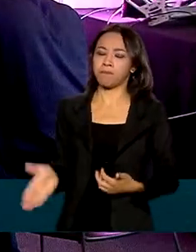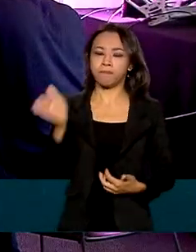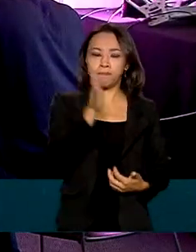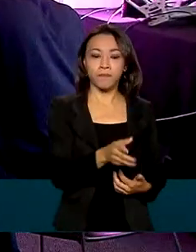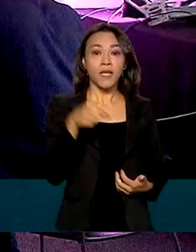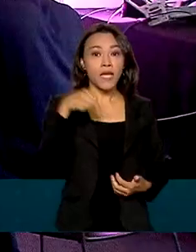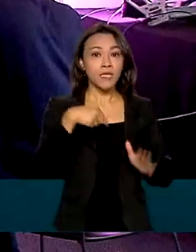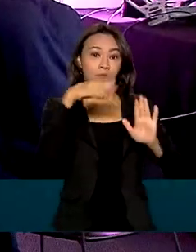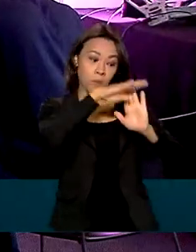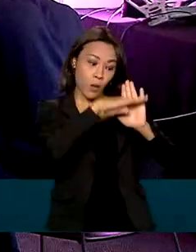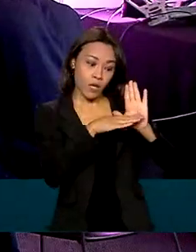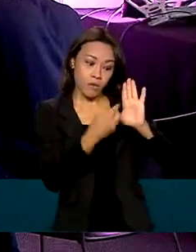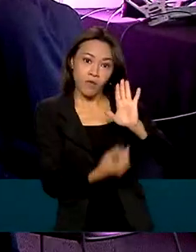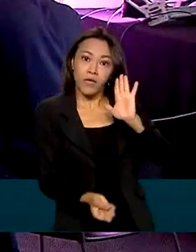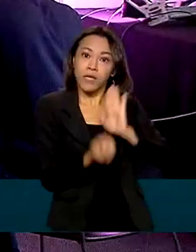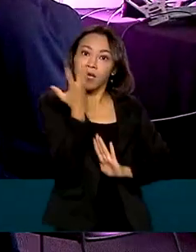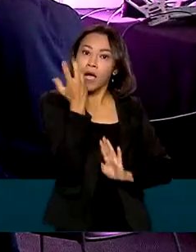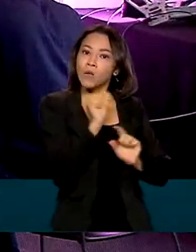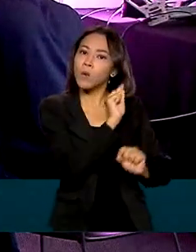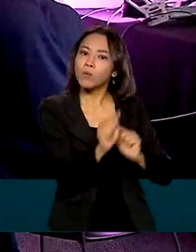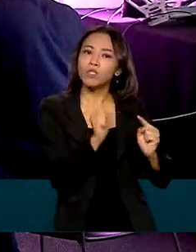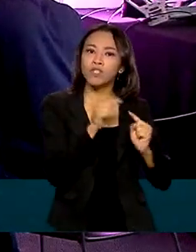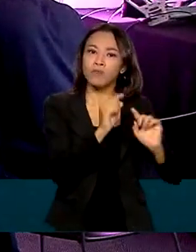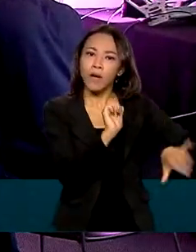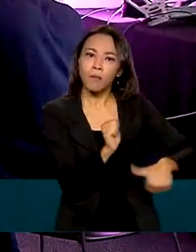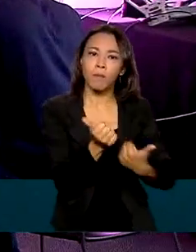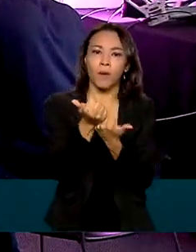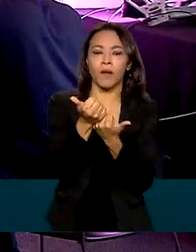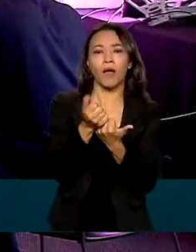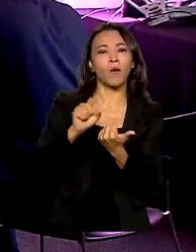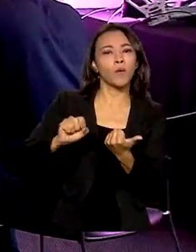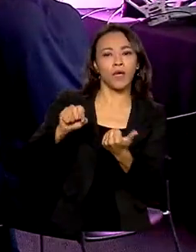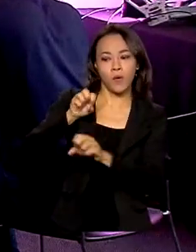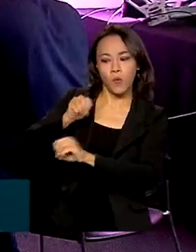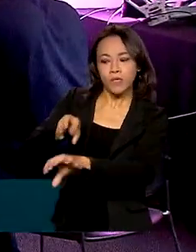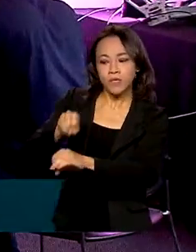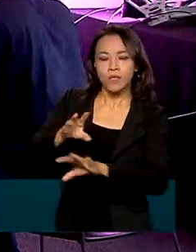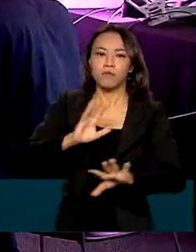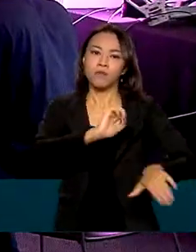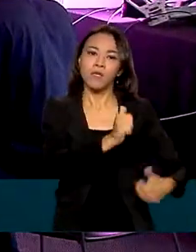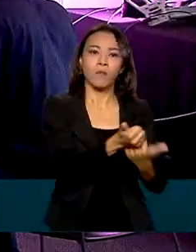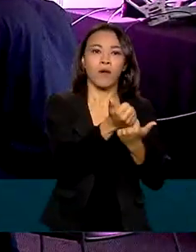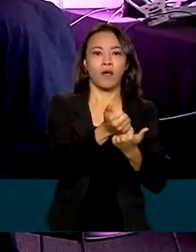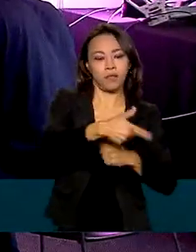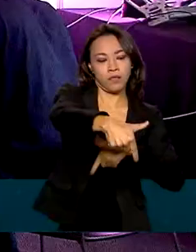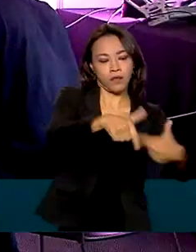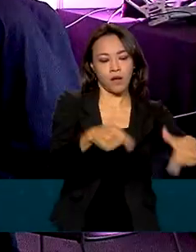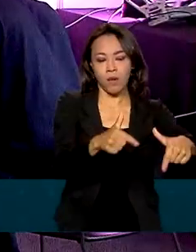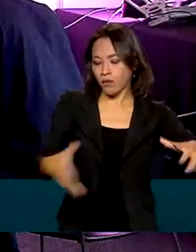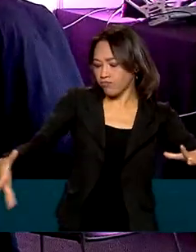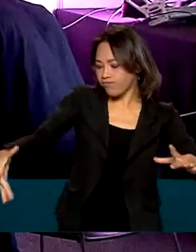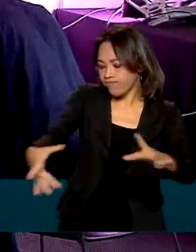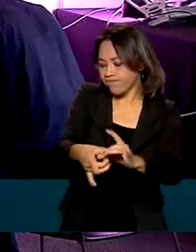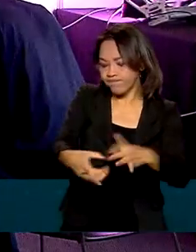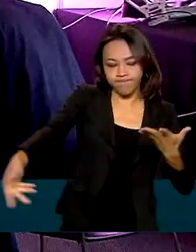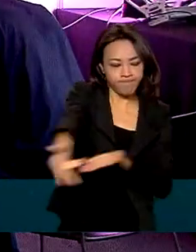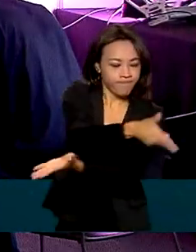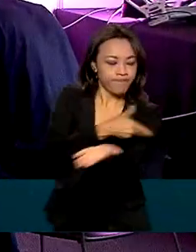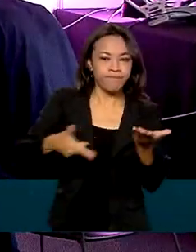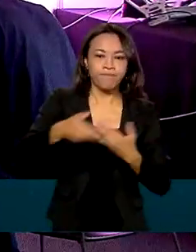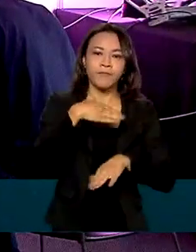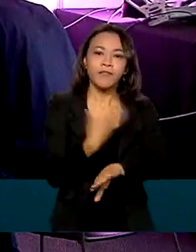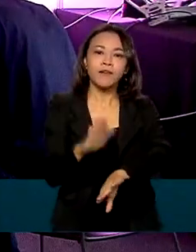criado há 2 anos para fortalecer o vínculo entre educação e trabalho, visando capacitar os estudantes